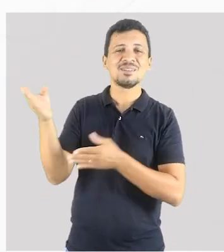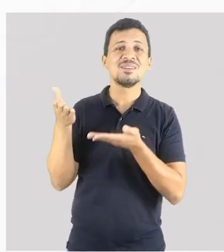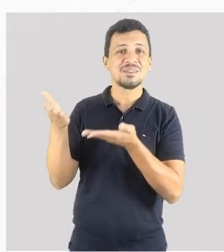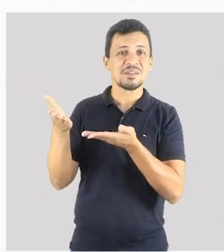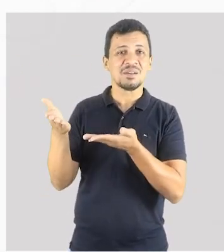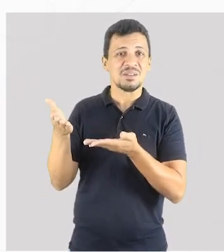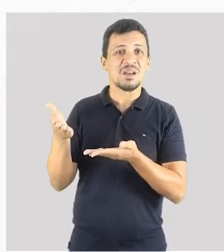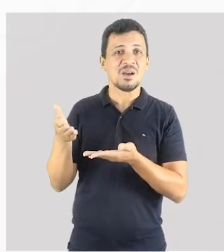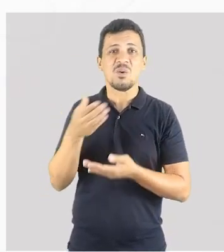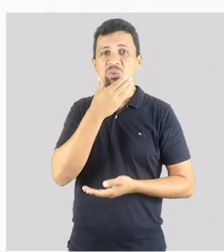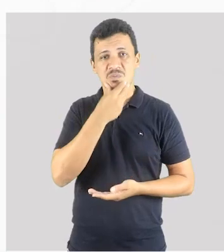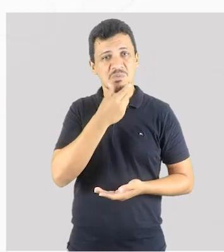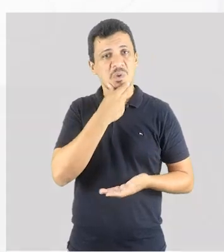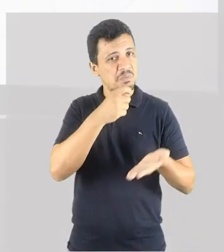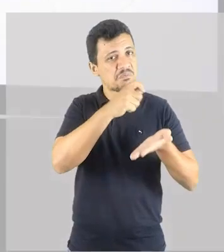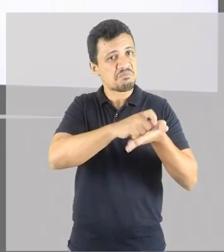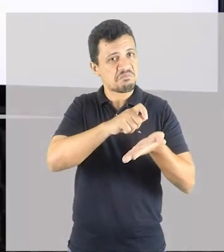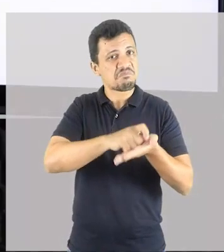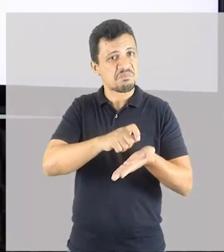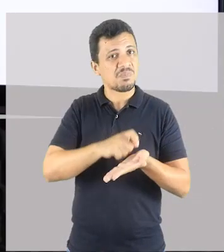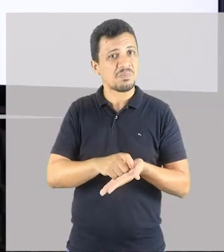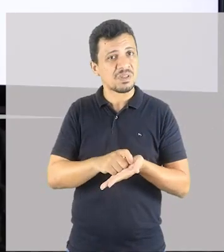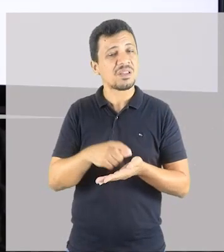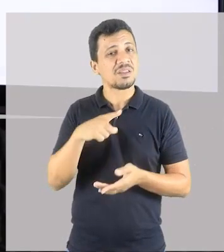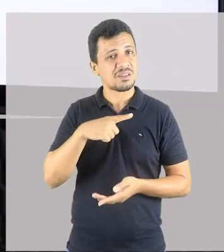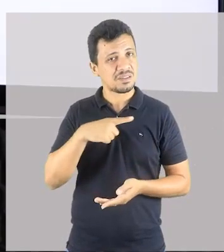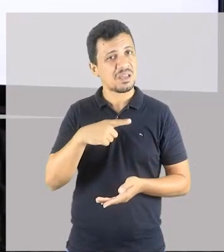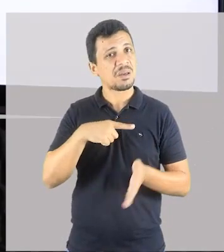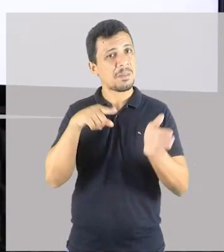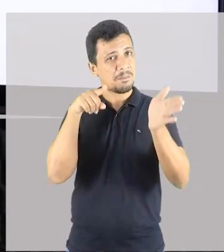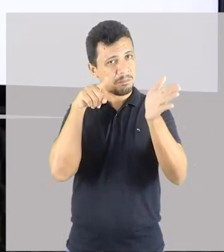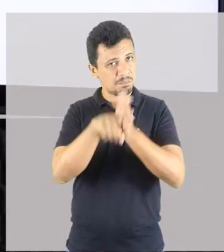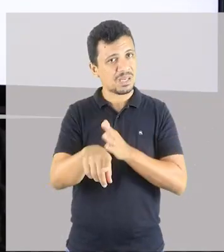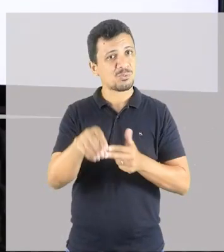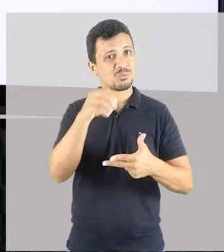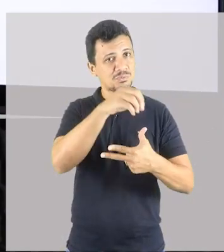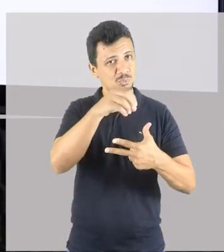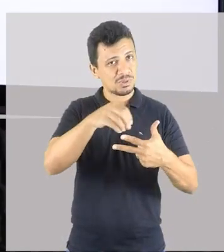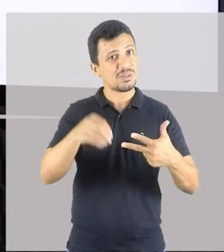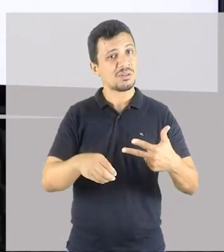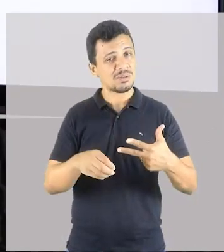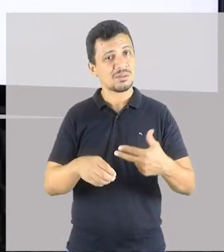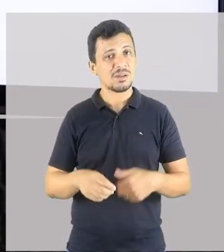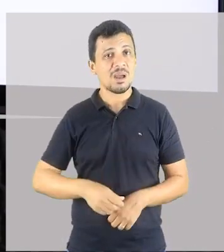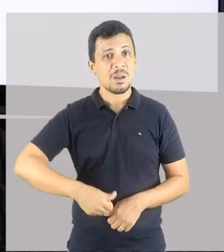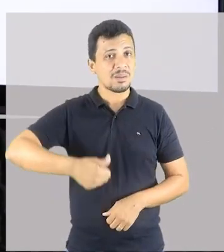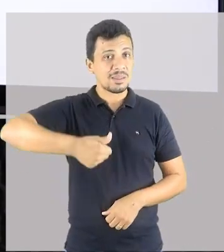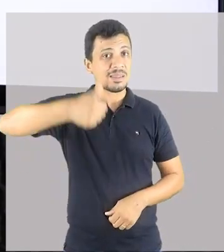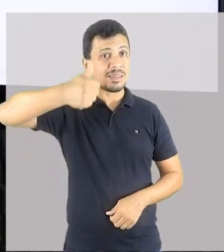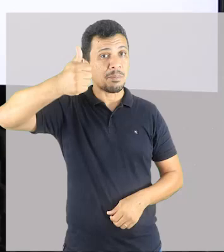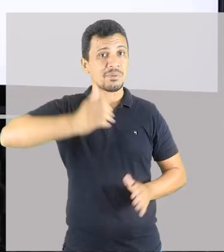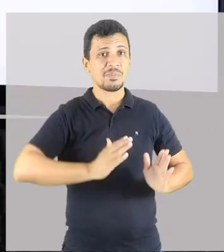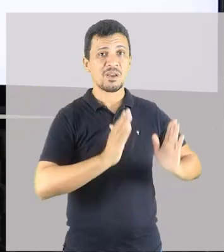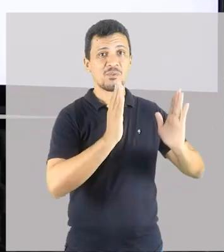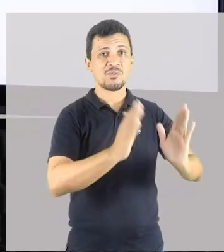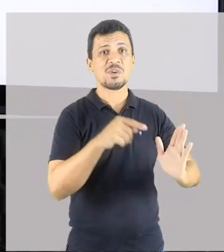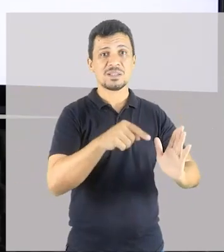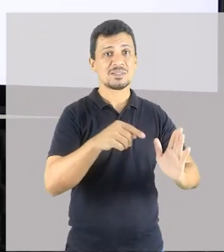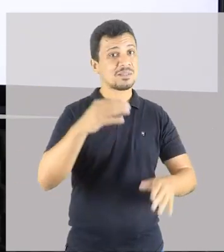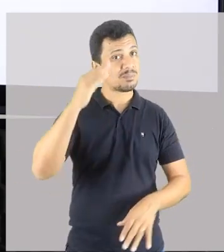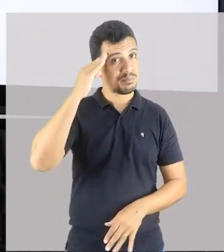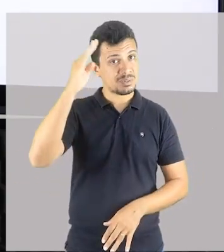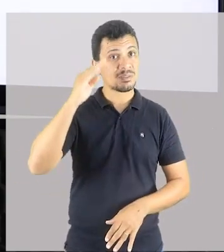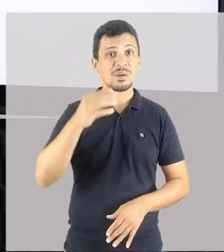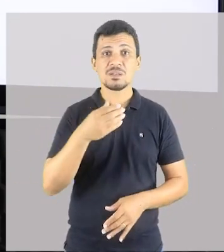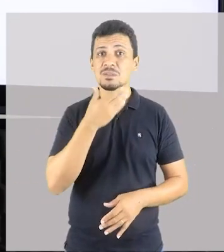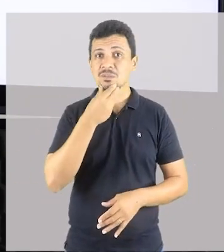é um dos autores que mais aparece nas questões do Enem na primeira fase do modernismo. É um dos